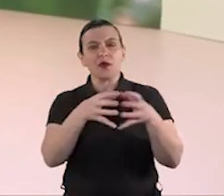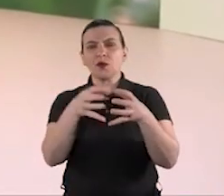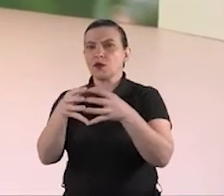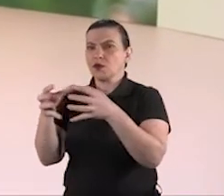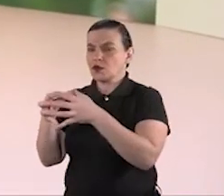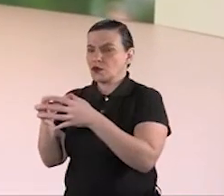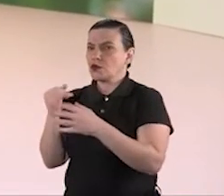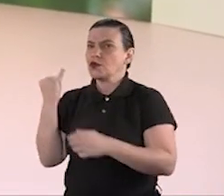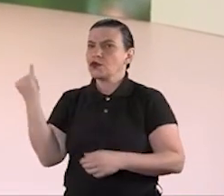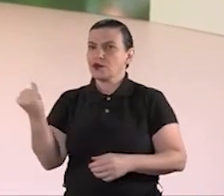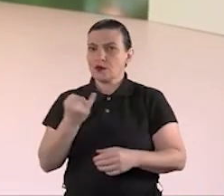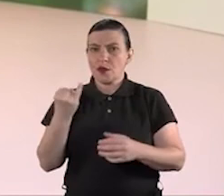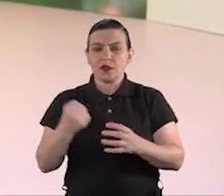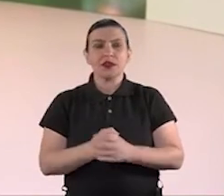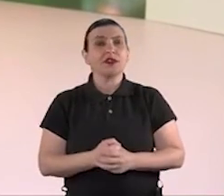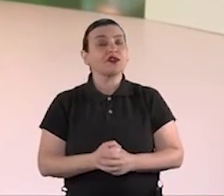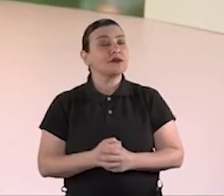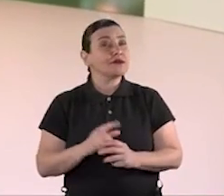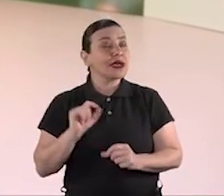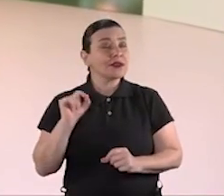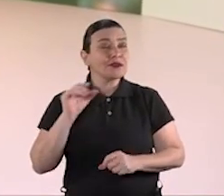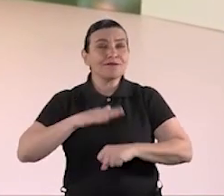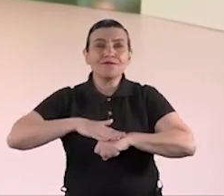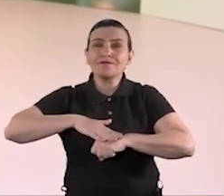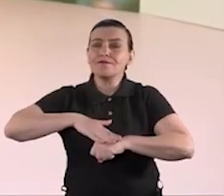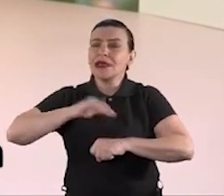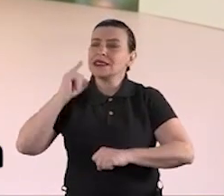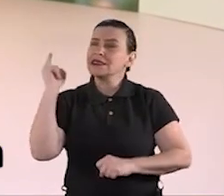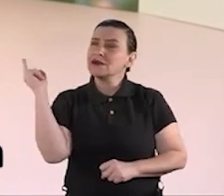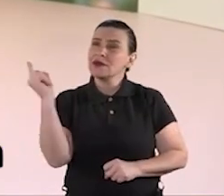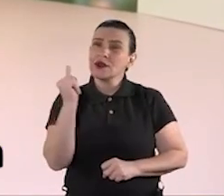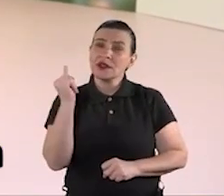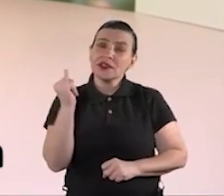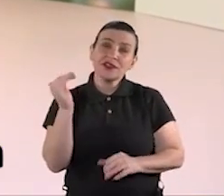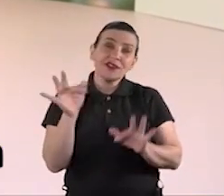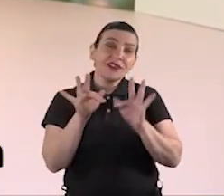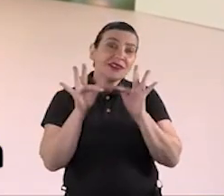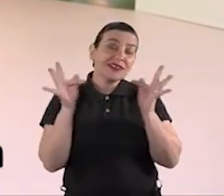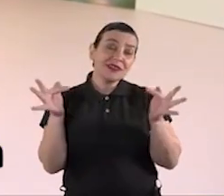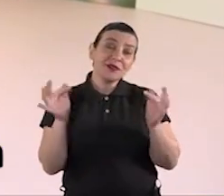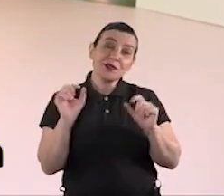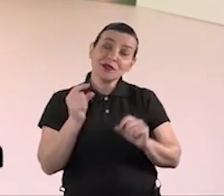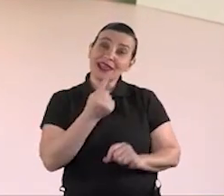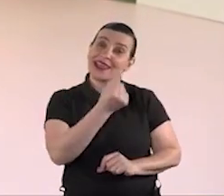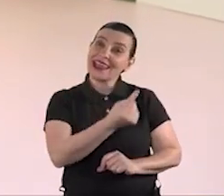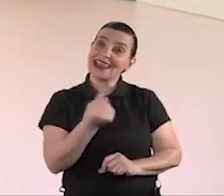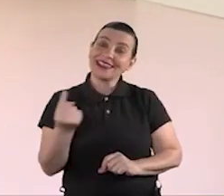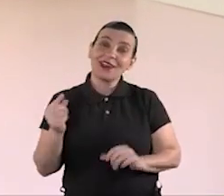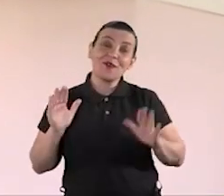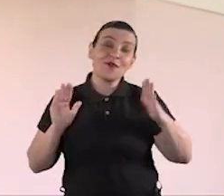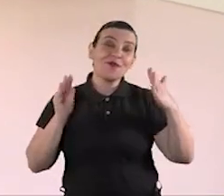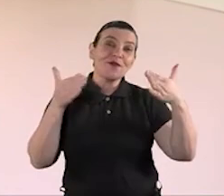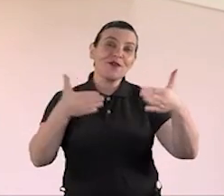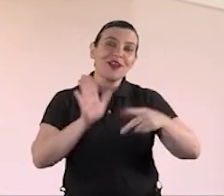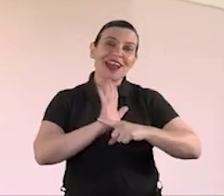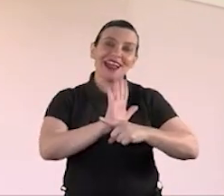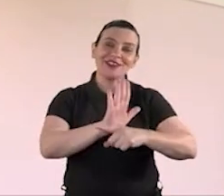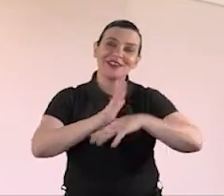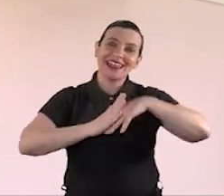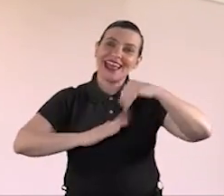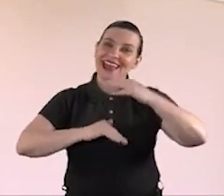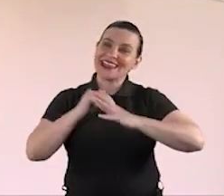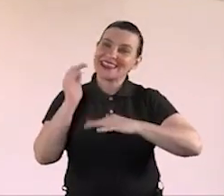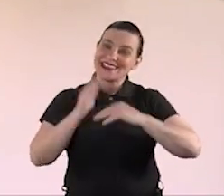grupos funcionais mas é mais pertinente e talvez mais simples sugerir que cada um tem uma ação específica e